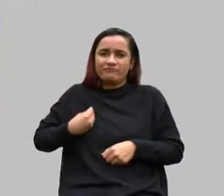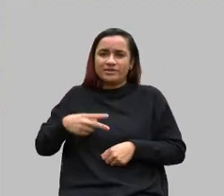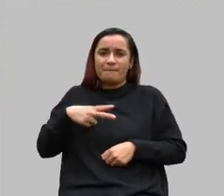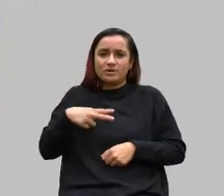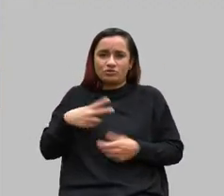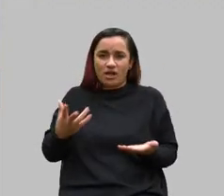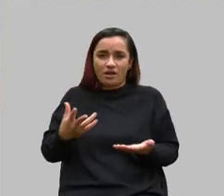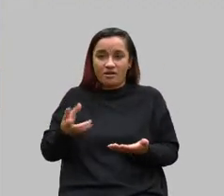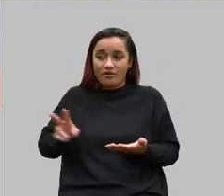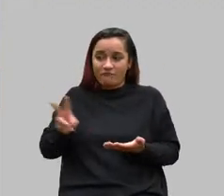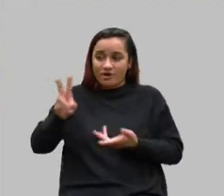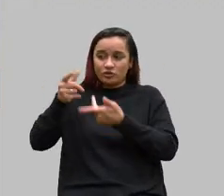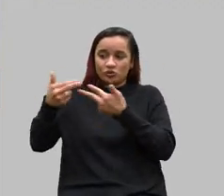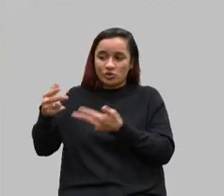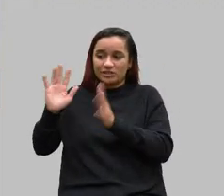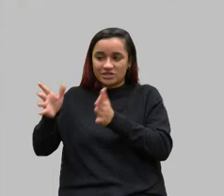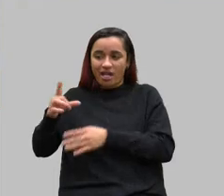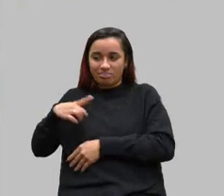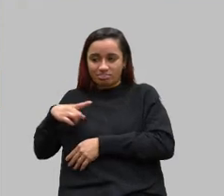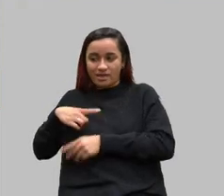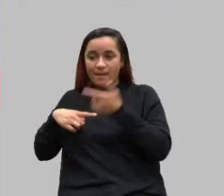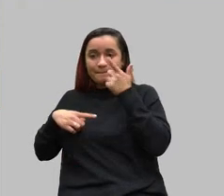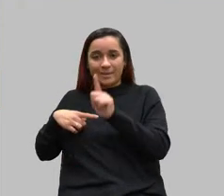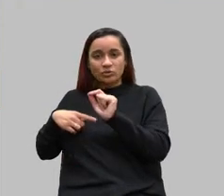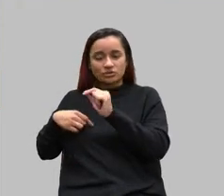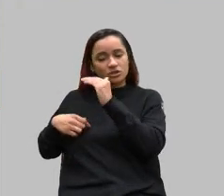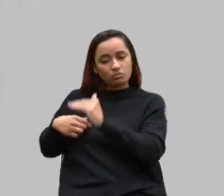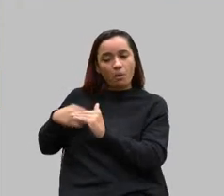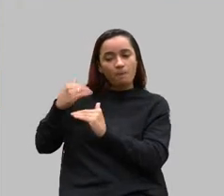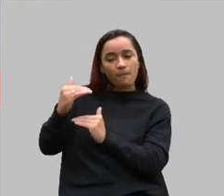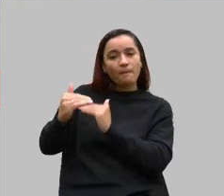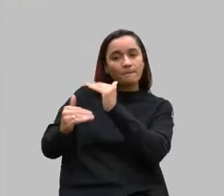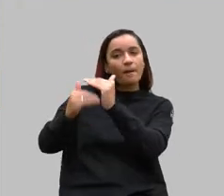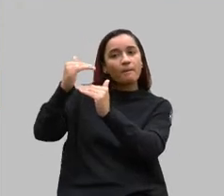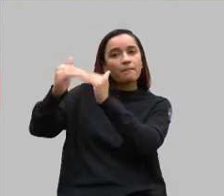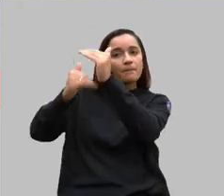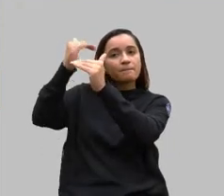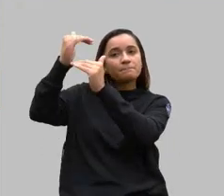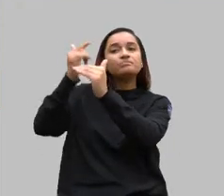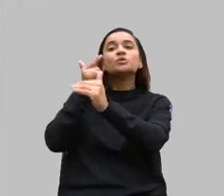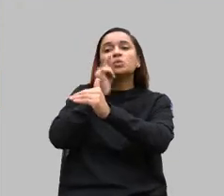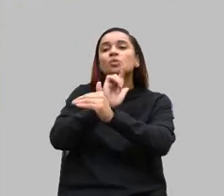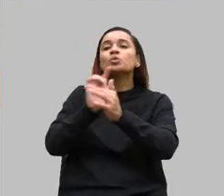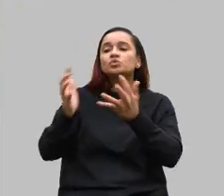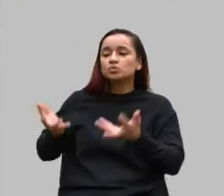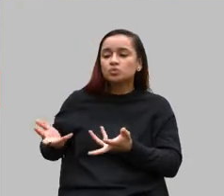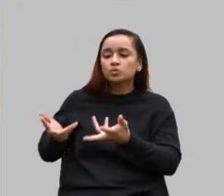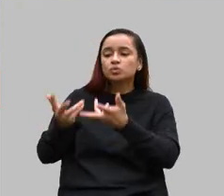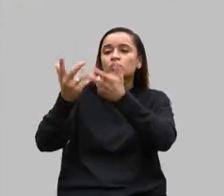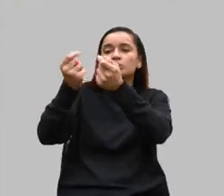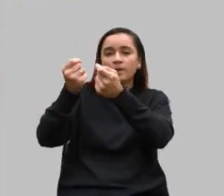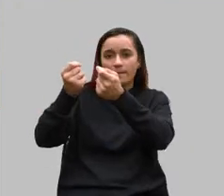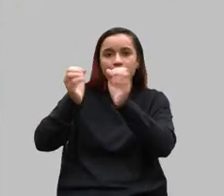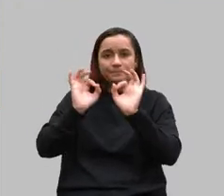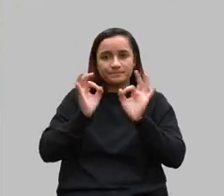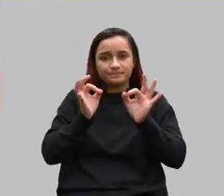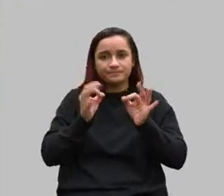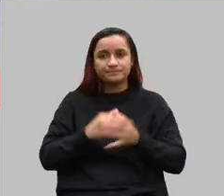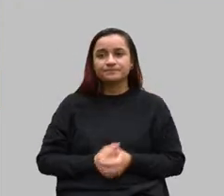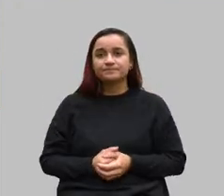ativo que tem para ir escalando e assim chegando numa camada mais